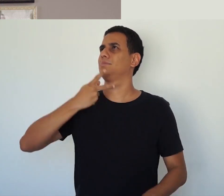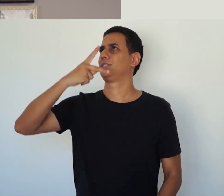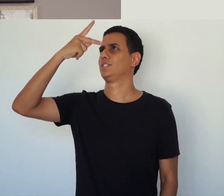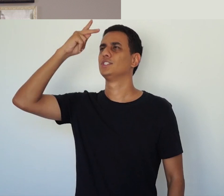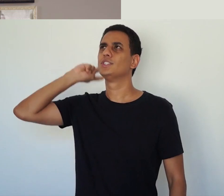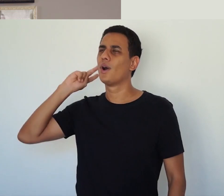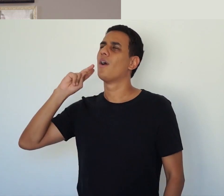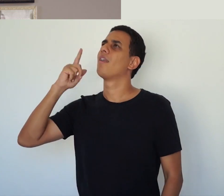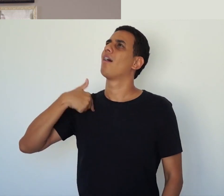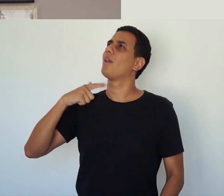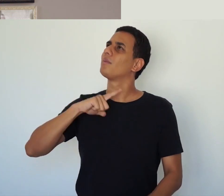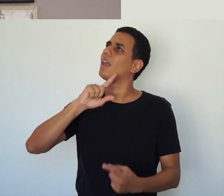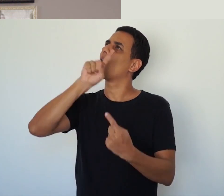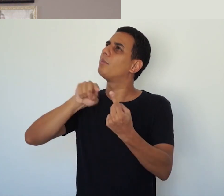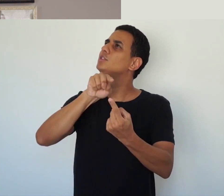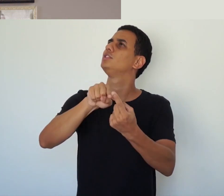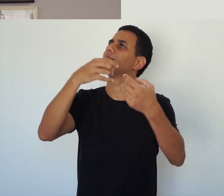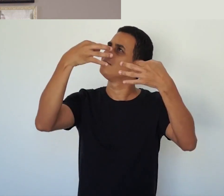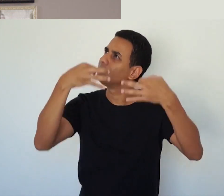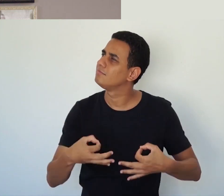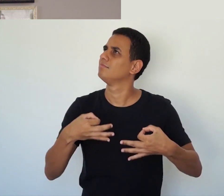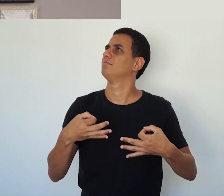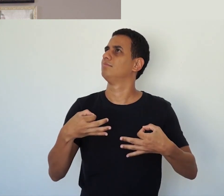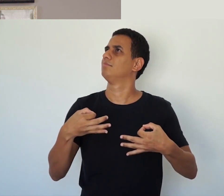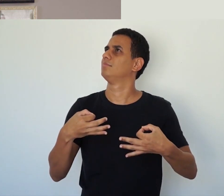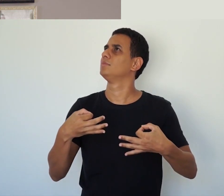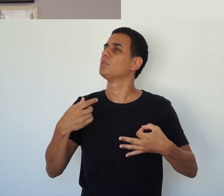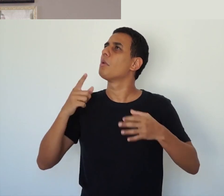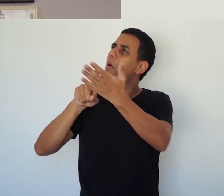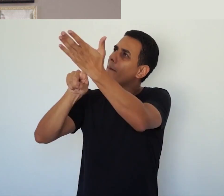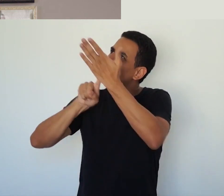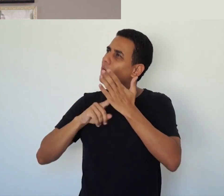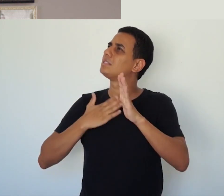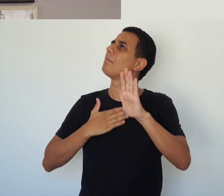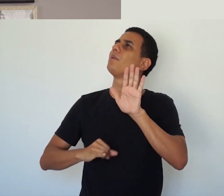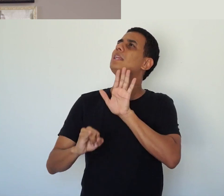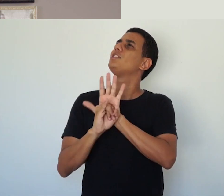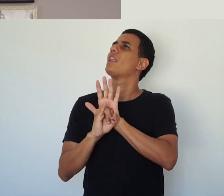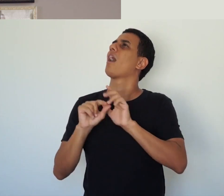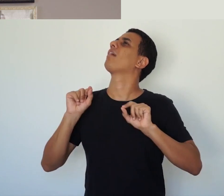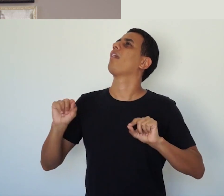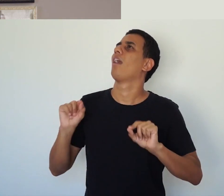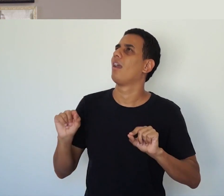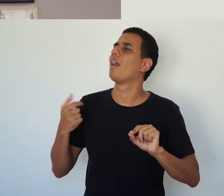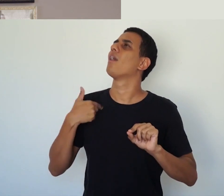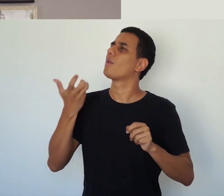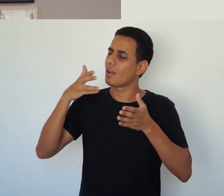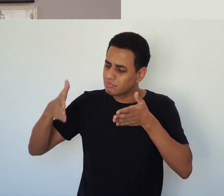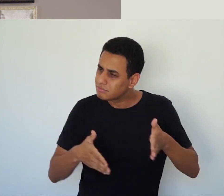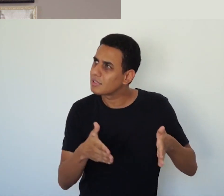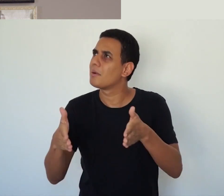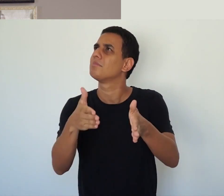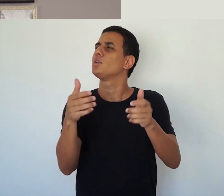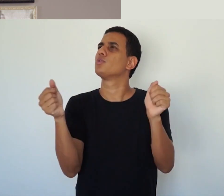e começa a mudar a minha história, traz significado, traz propósito para a minha vida. Diga para mim quem eu sou, a